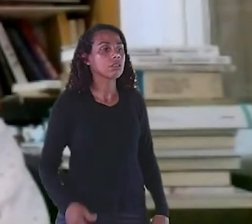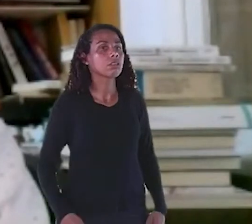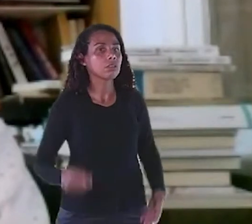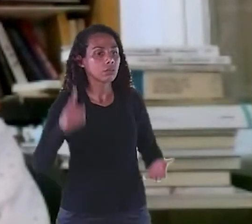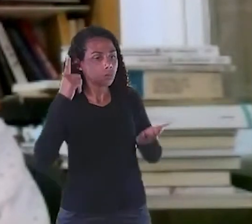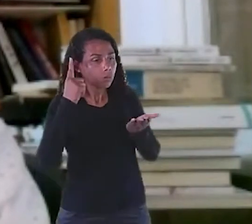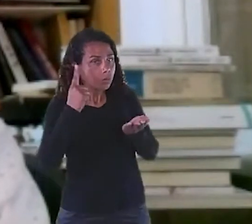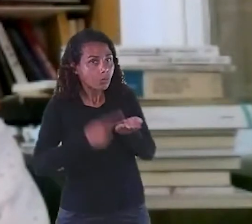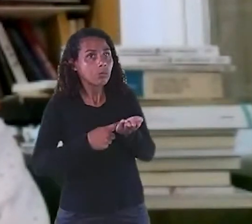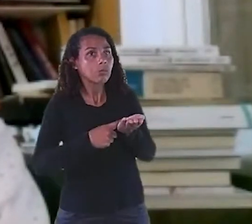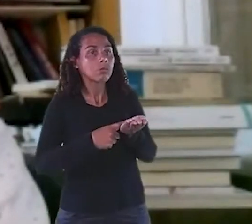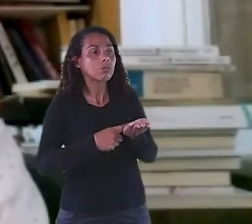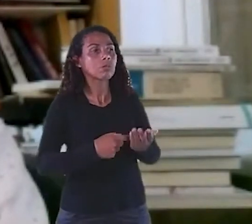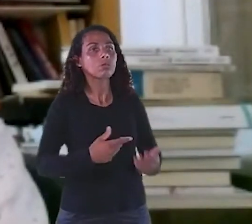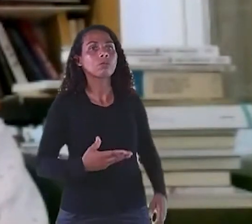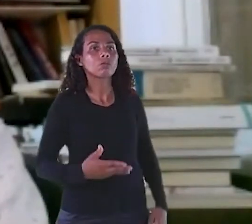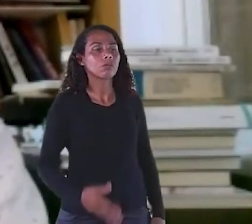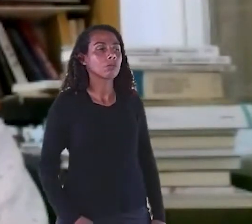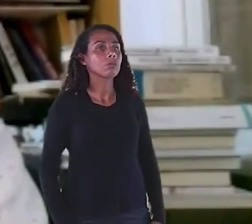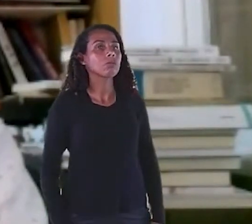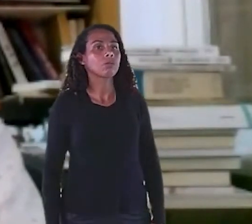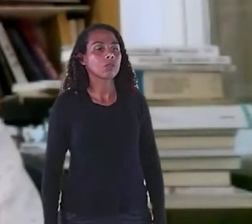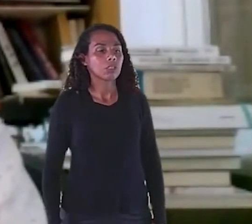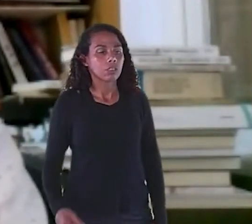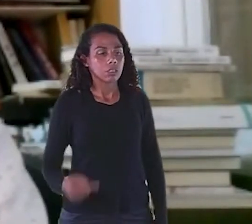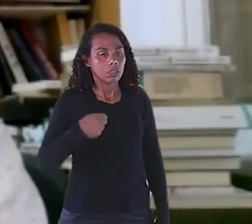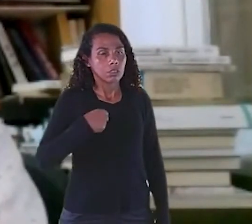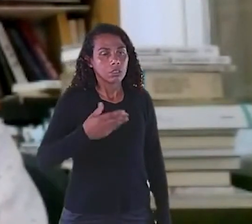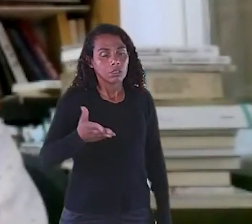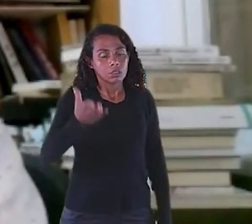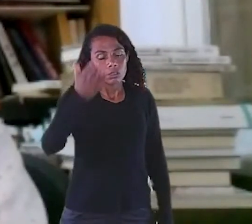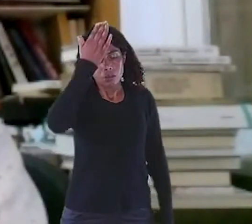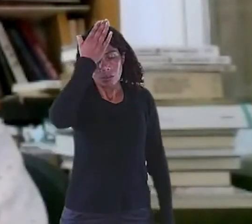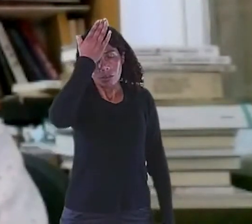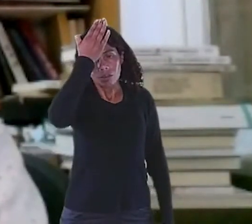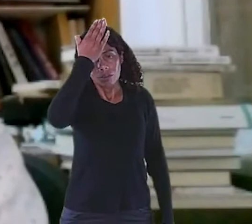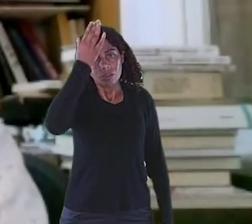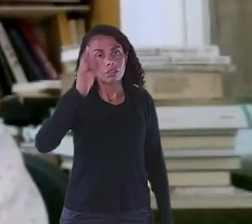frequentadores habituais que sempre falam no senhor. Eu falei, meu Deus do céu, eu sou famoso em algum